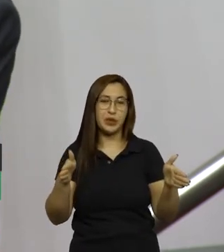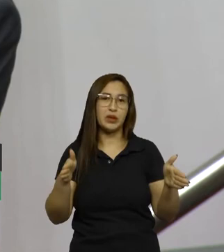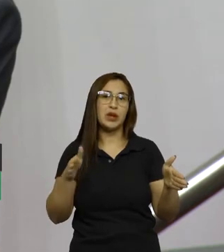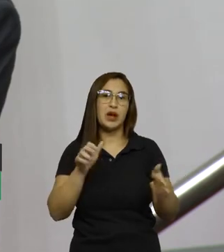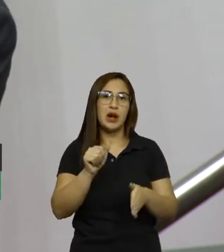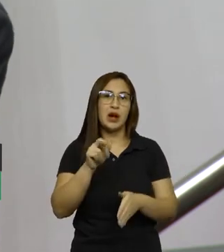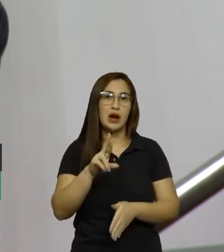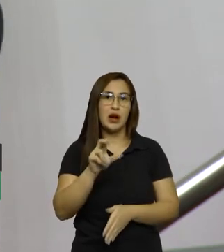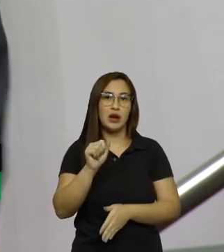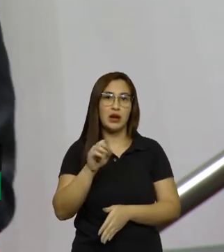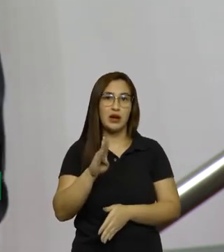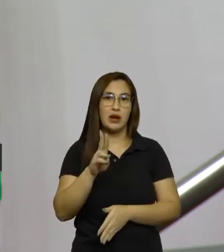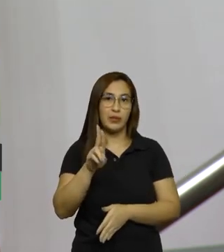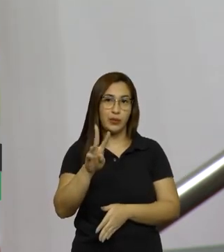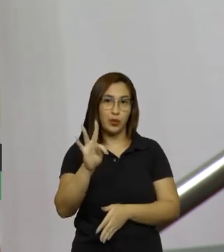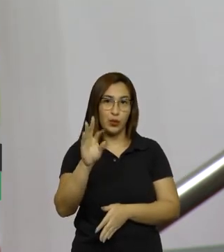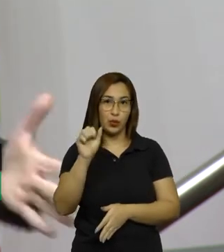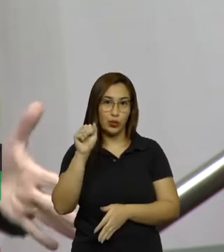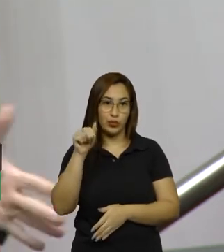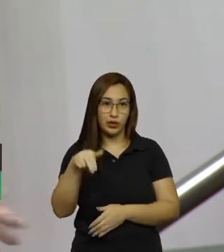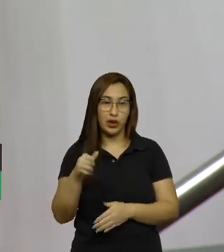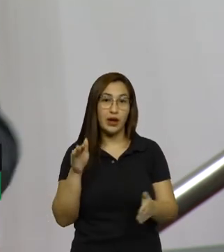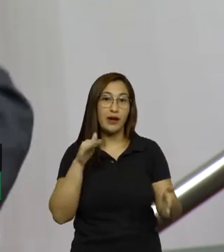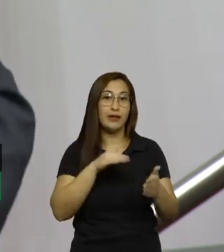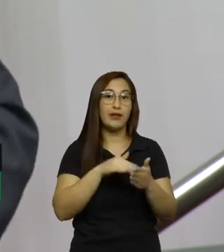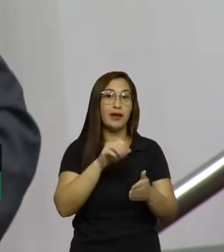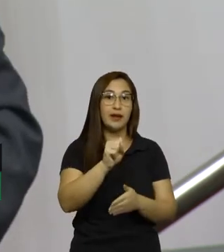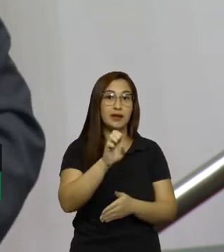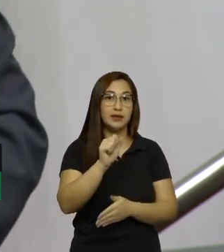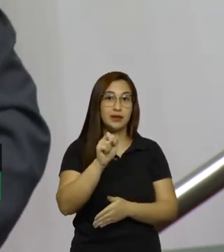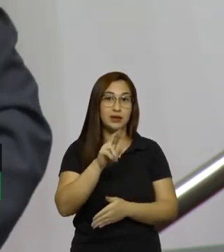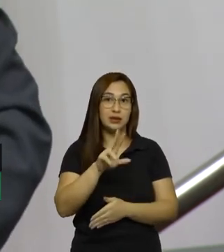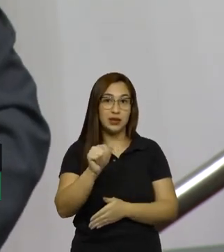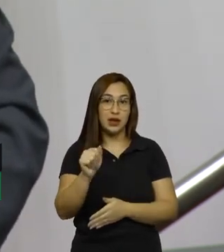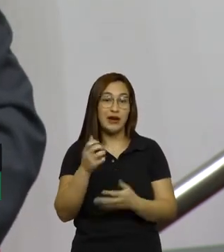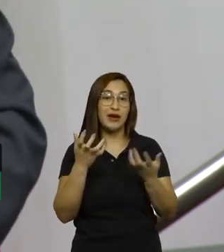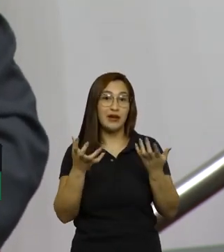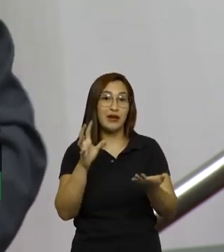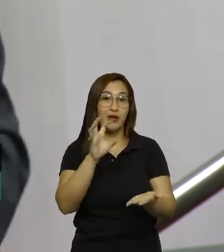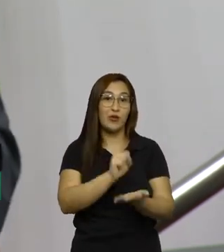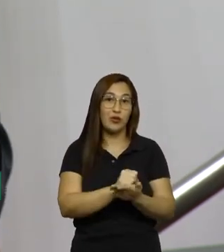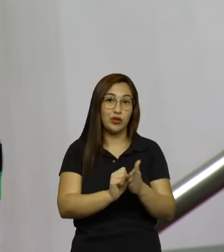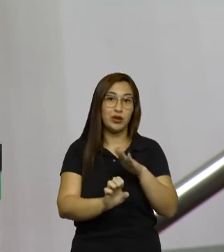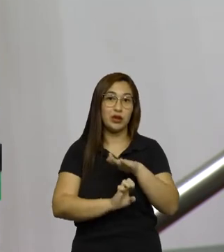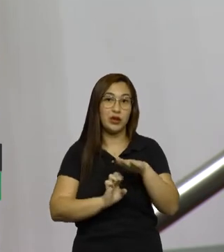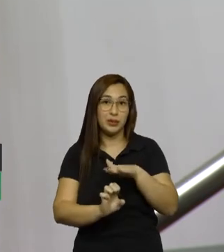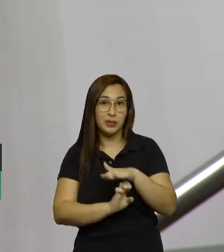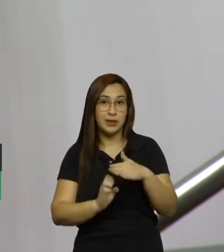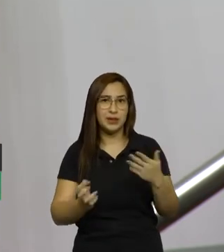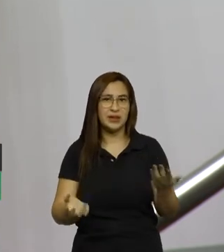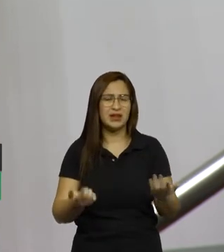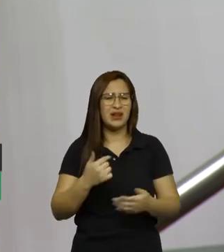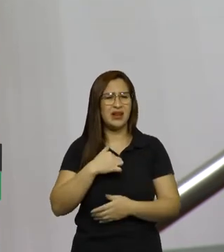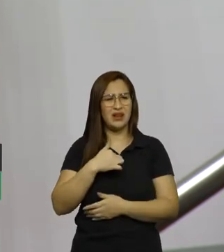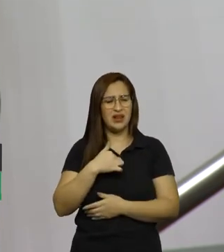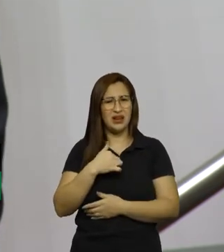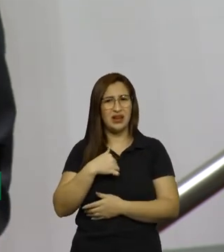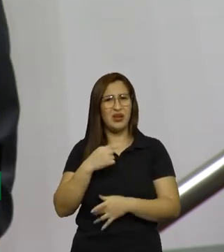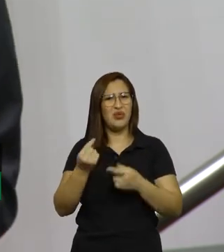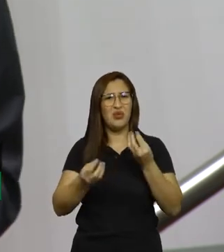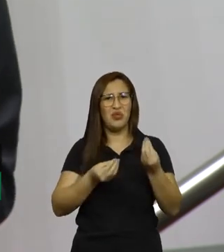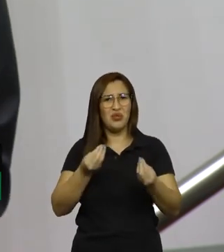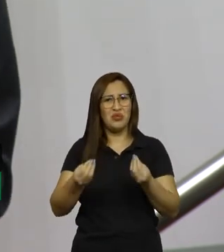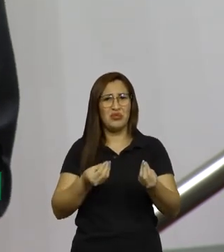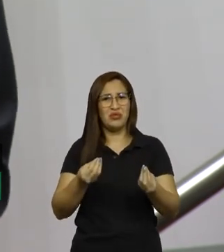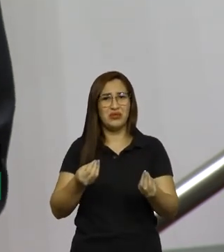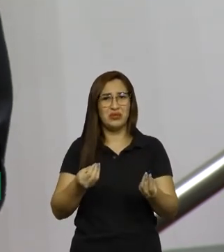Arabutã, ali em Concórdia, até Seara, que espera-se que contrate empresa. Eu estou extremamente